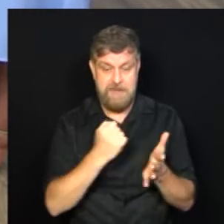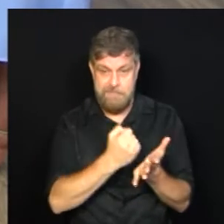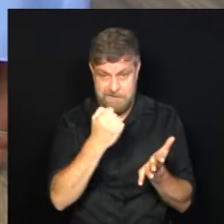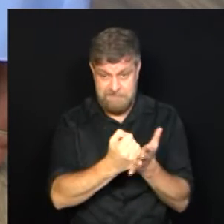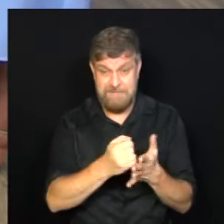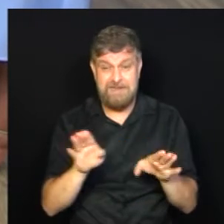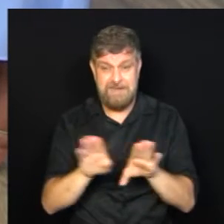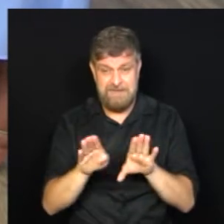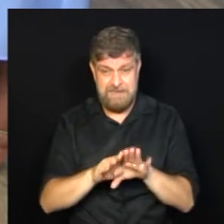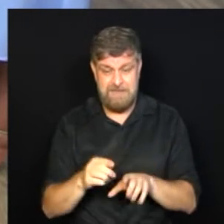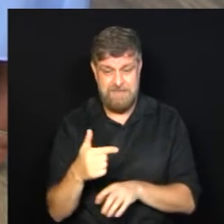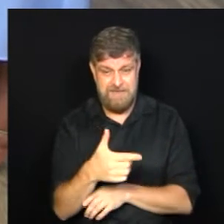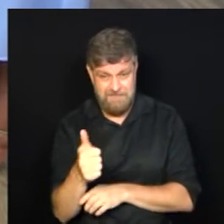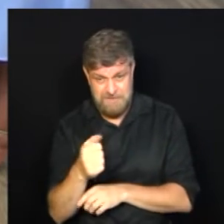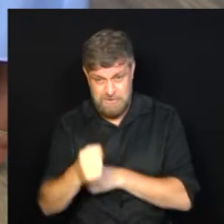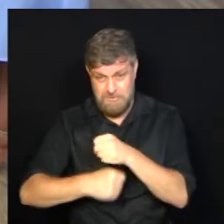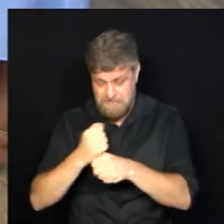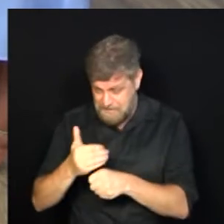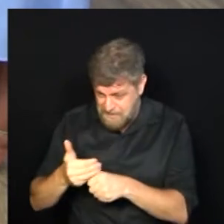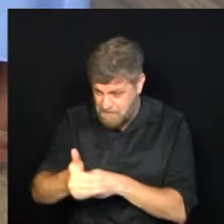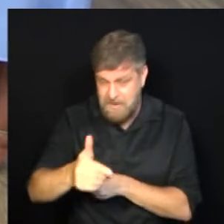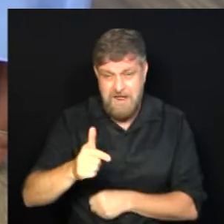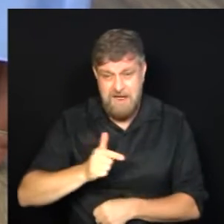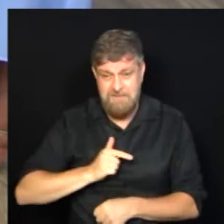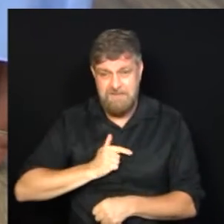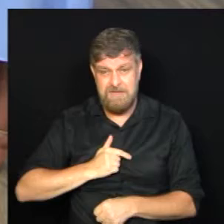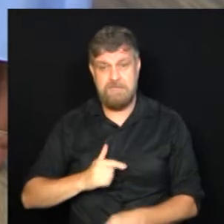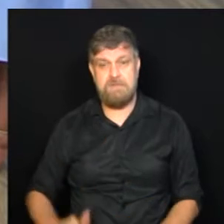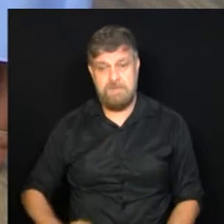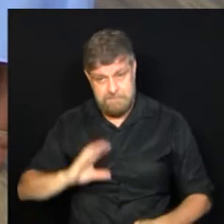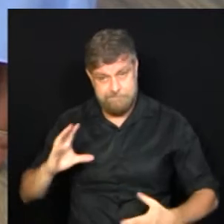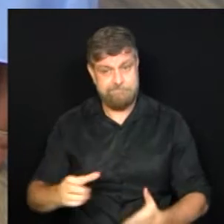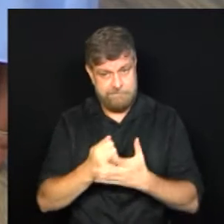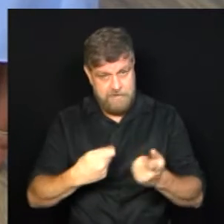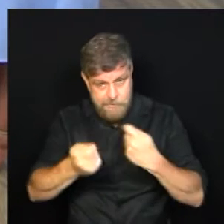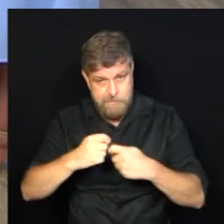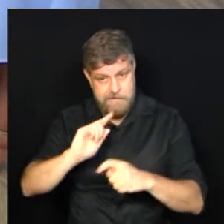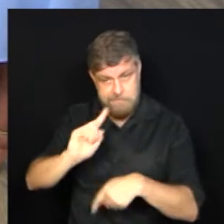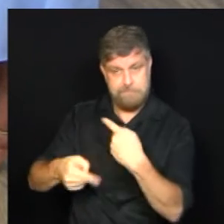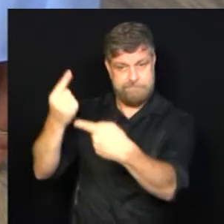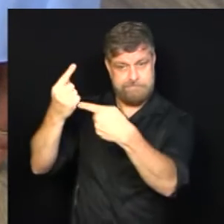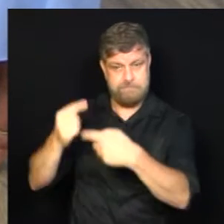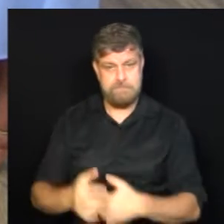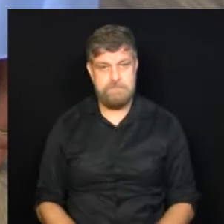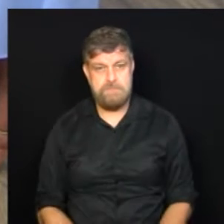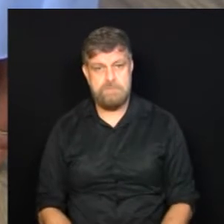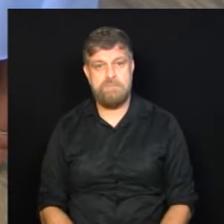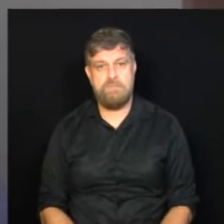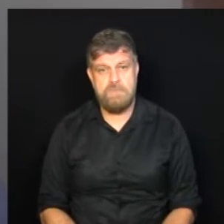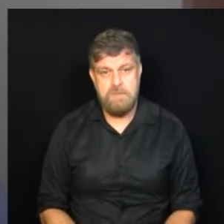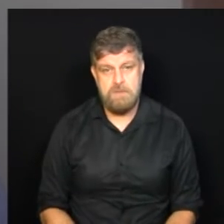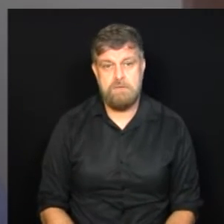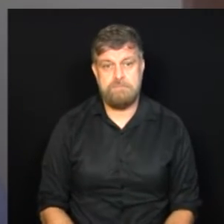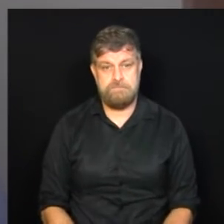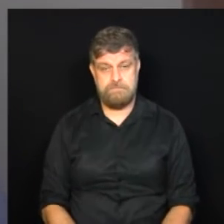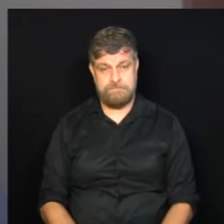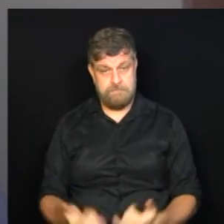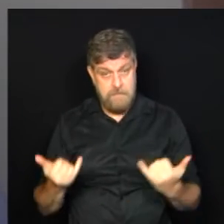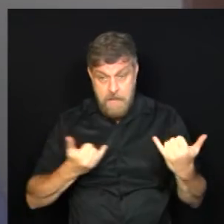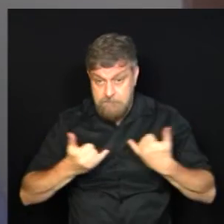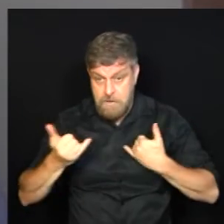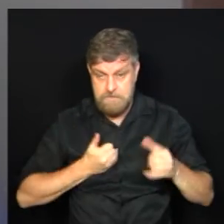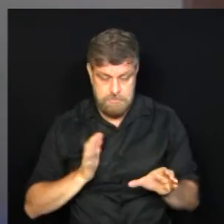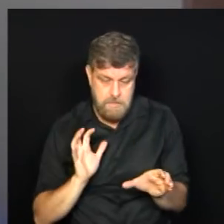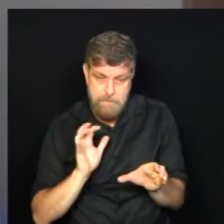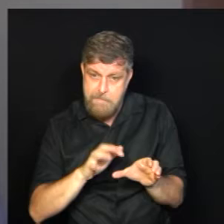relação a 2021, se nós vamos ter ou não uma recuperação. São dados que a gente